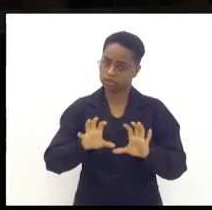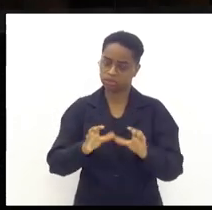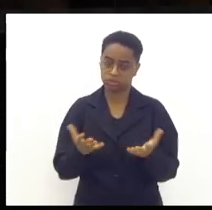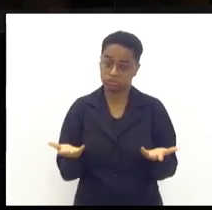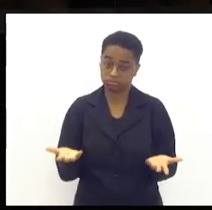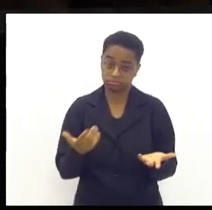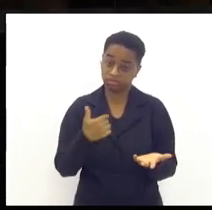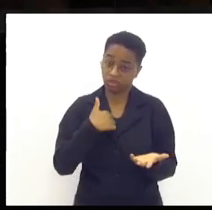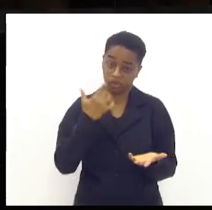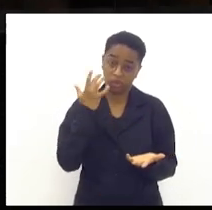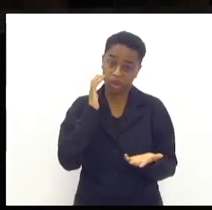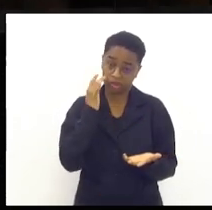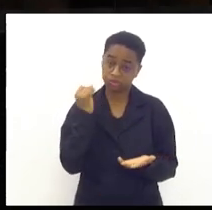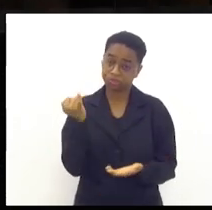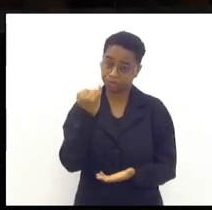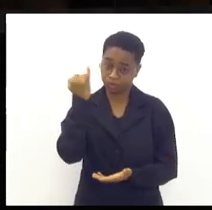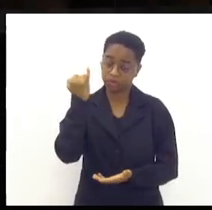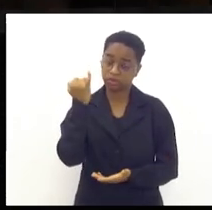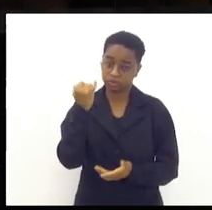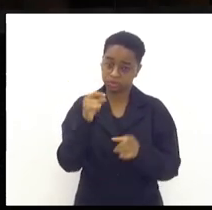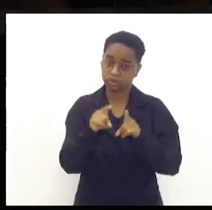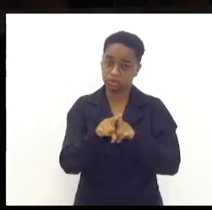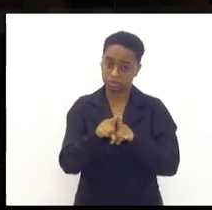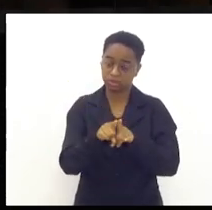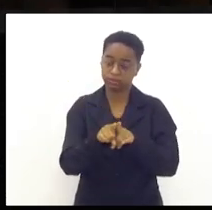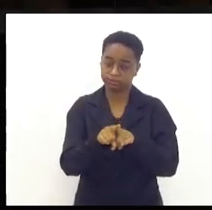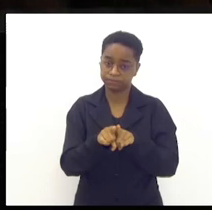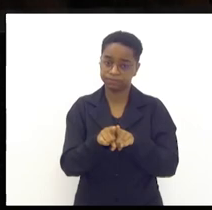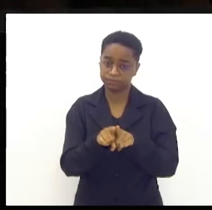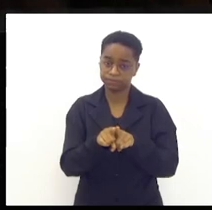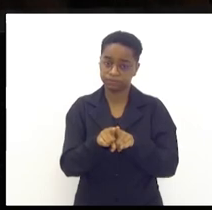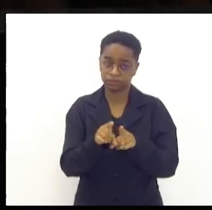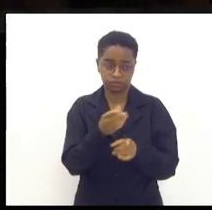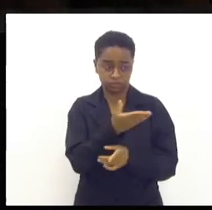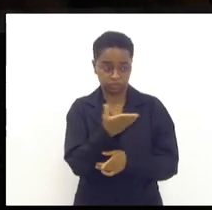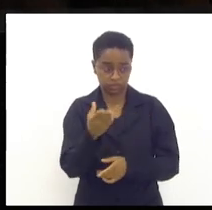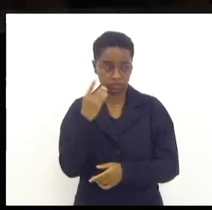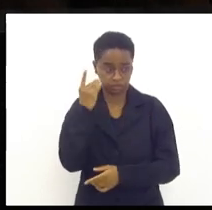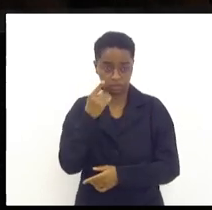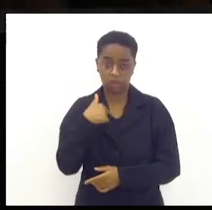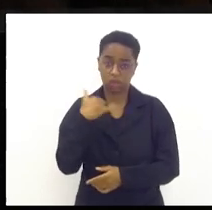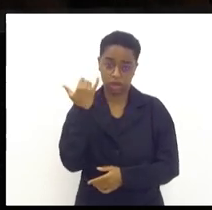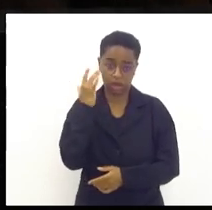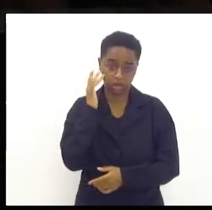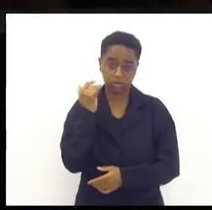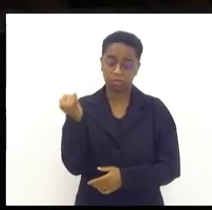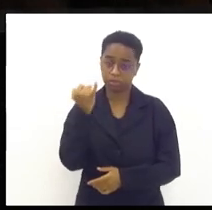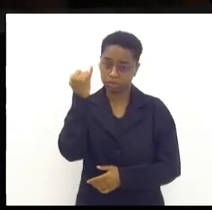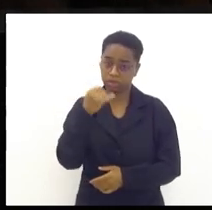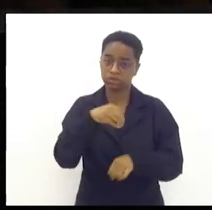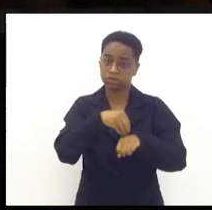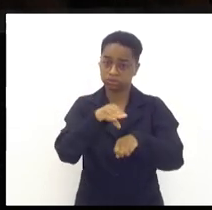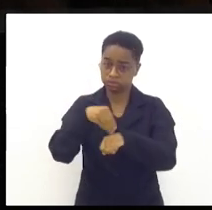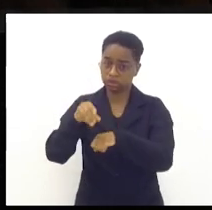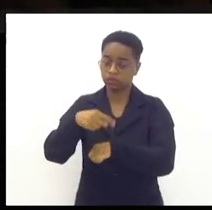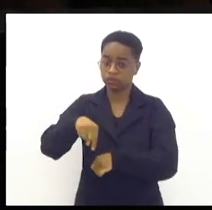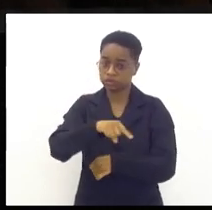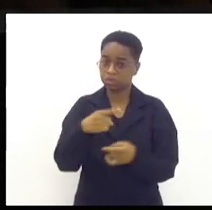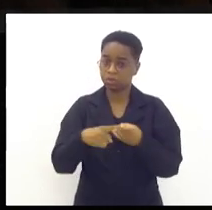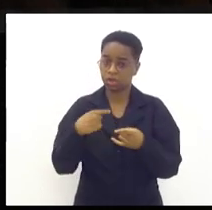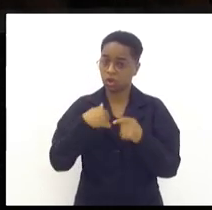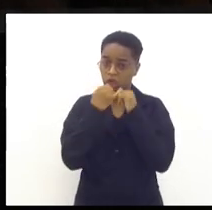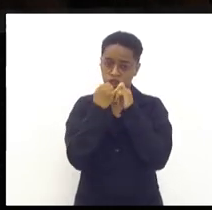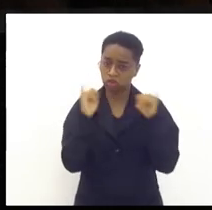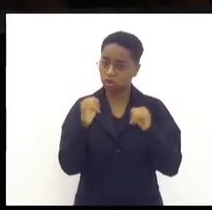Então, achei que eu também devia, senhora deputada, senhor presidente, trazer esse tema, porque eu fiquei chocado,